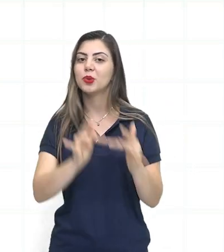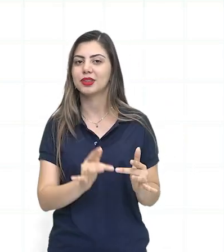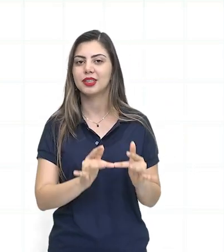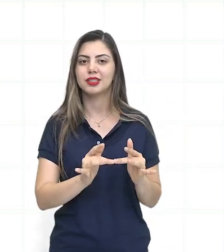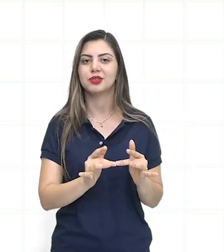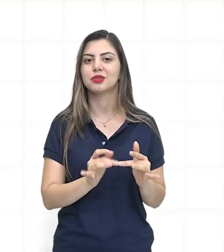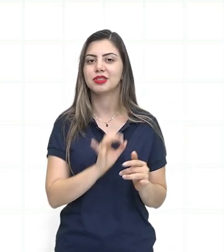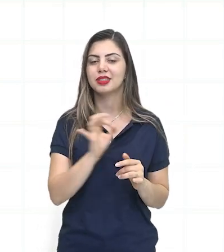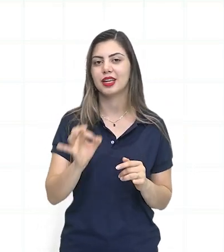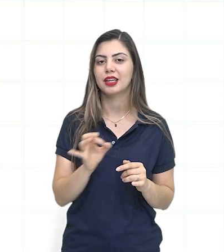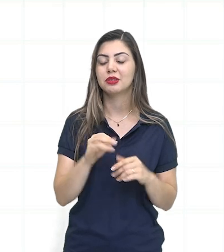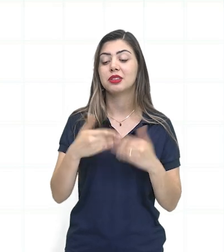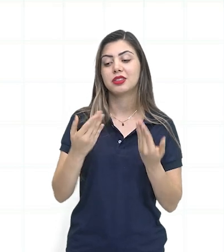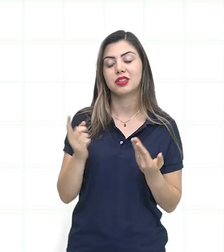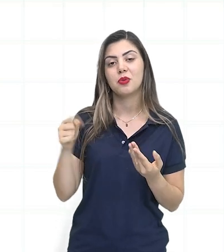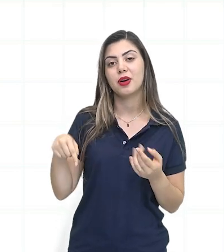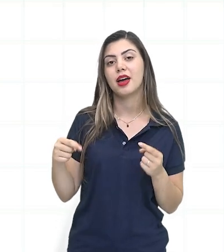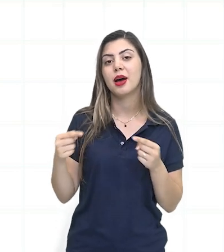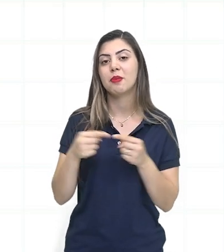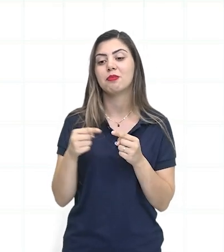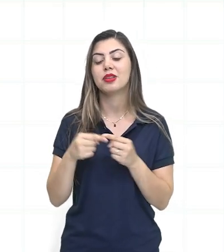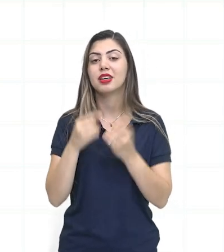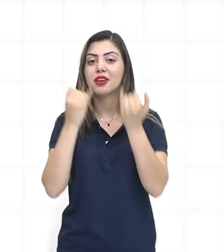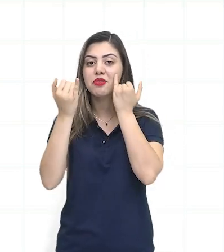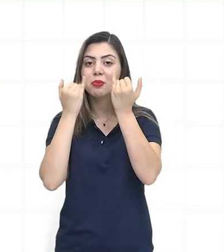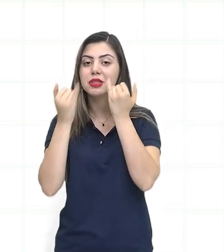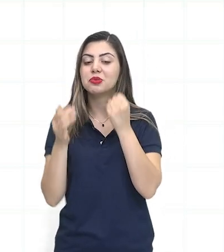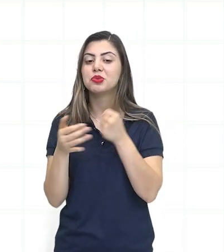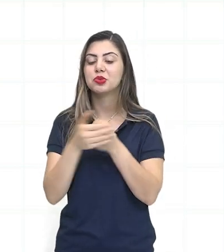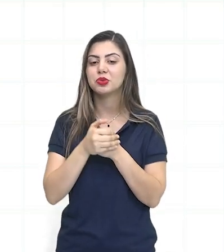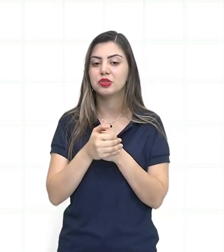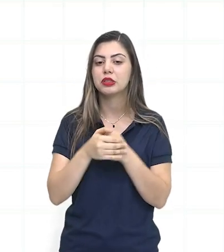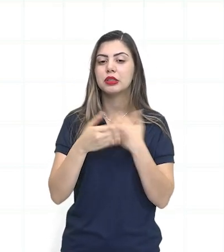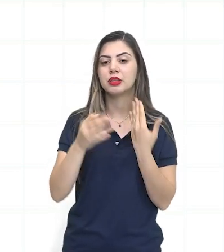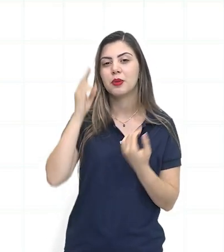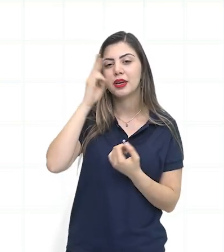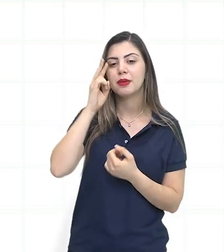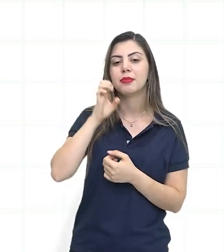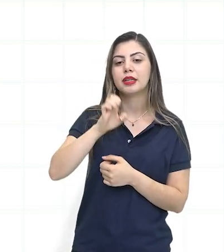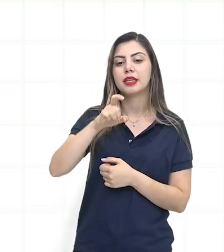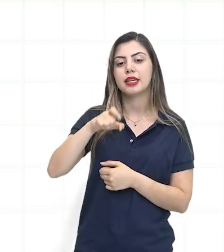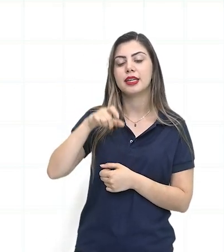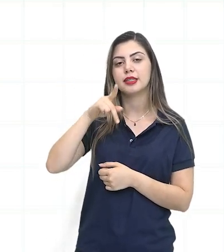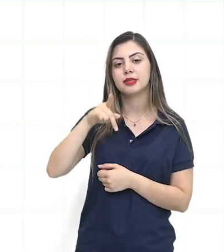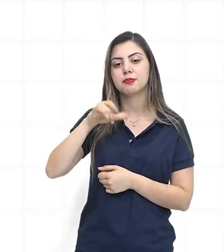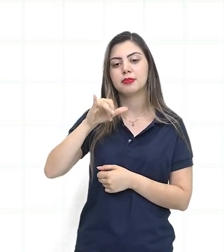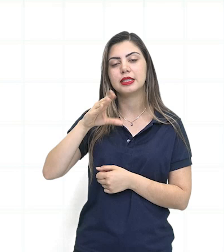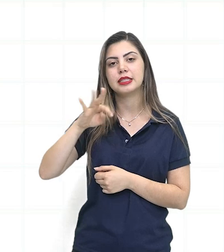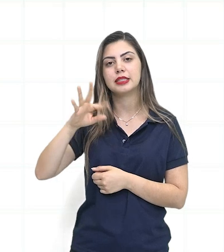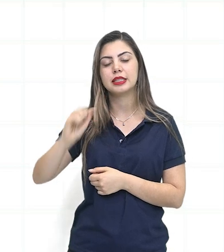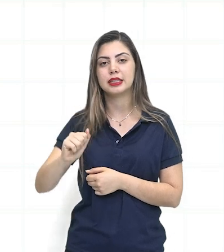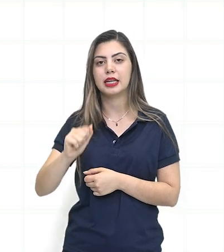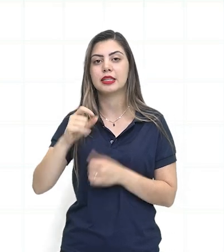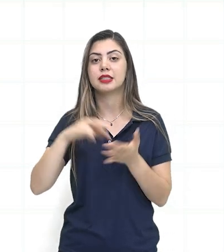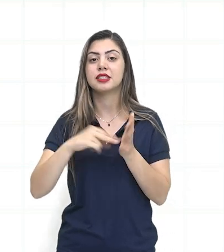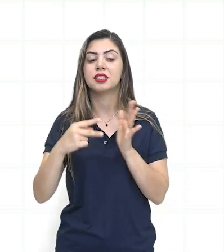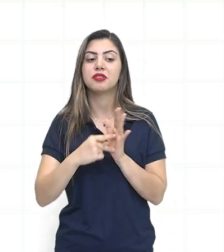não está explícita no texto. Lembrando, explícito significa claramente ali